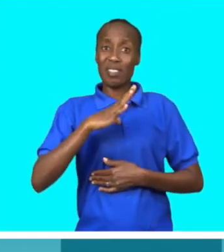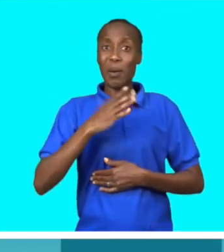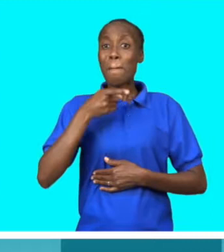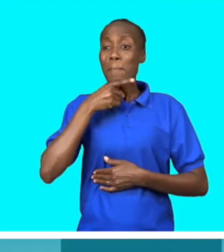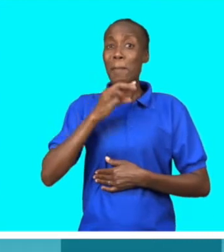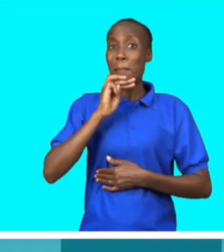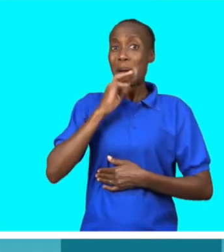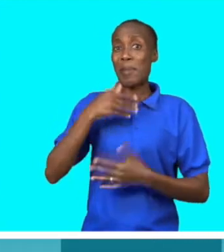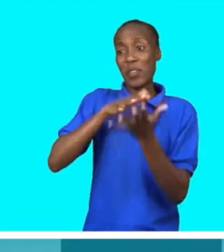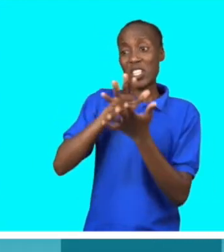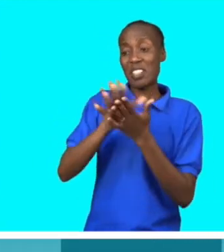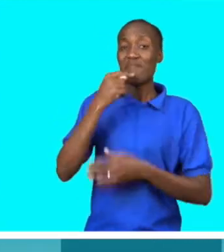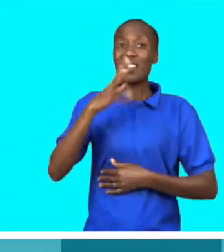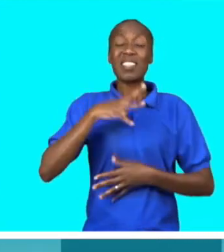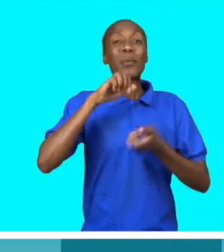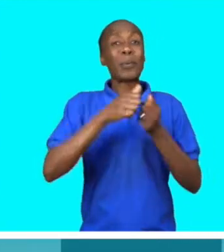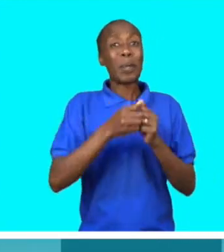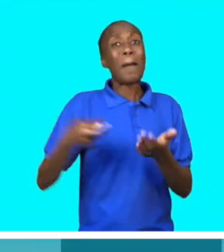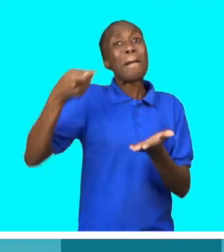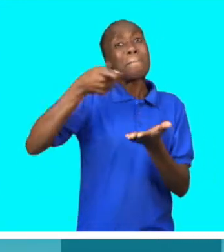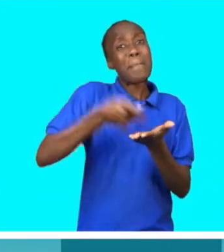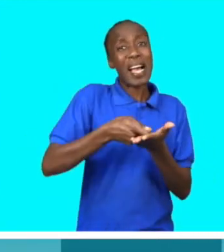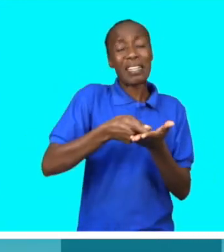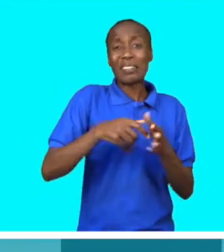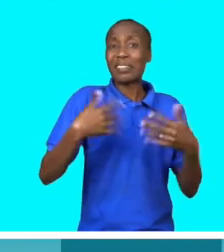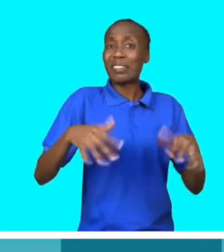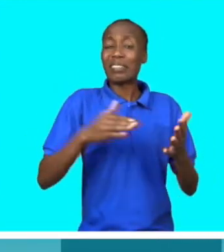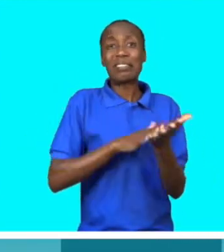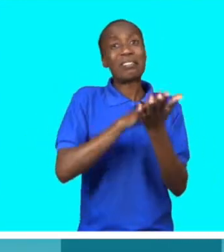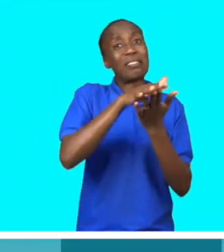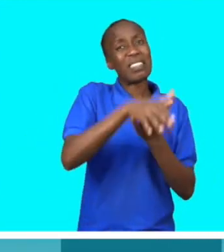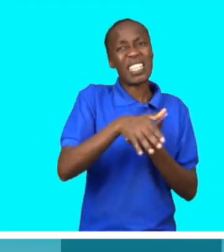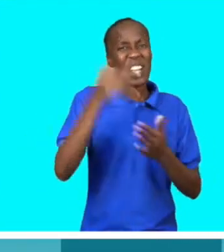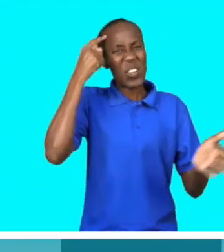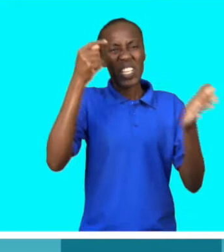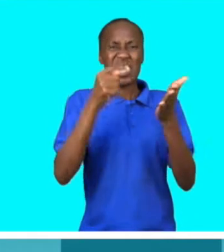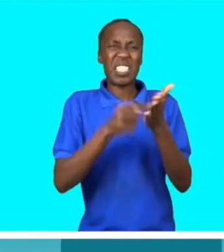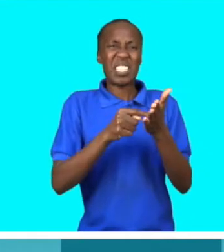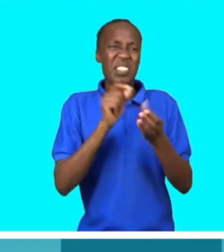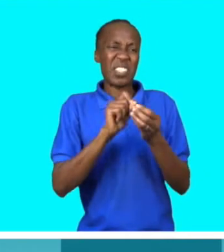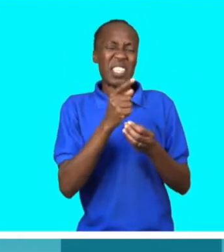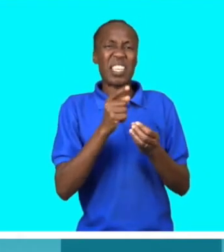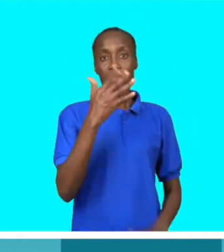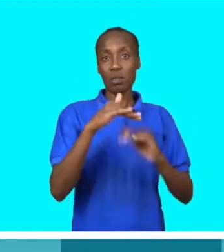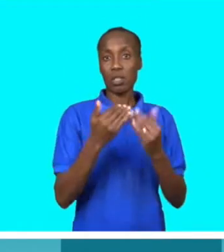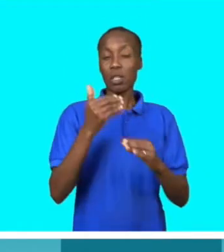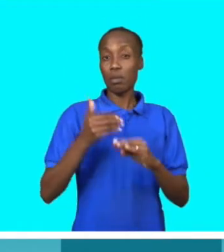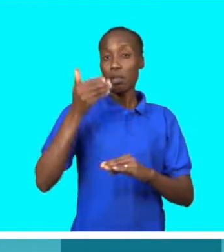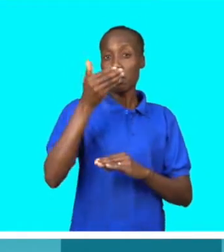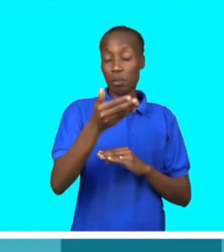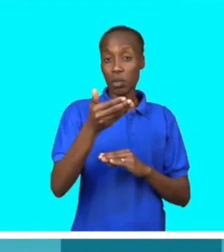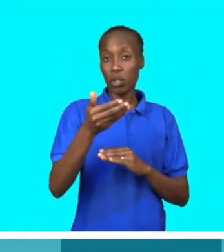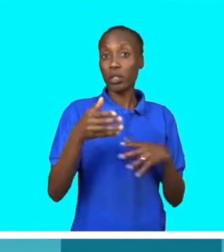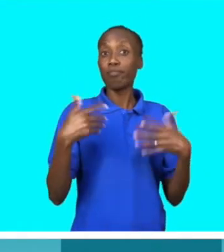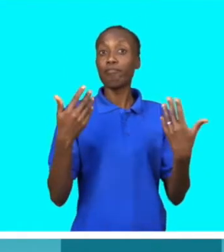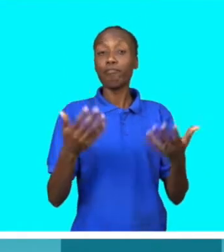os meus pais, que são custos adicionais que estão a implicar. E não faz sentido nenhum levar. 5 dias